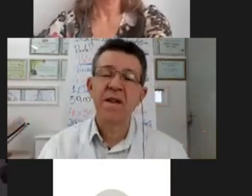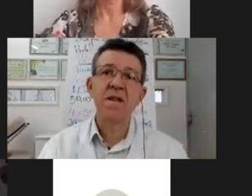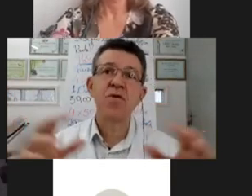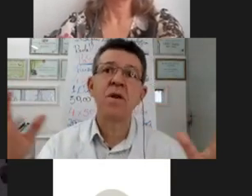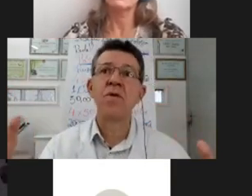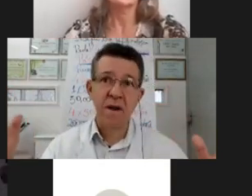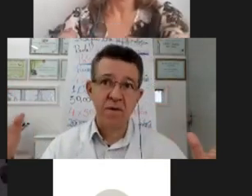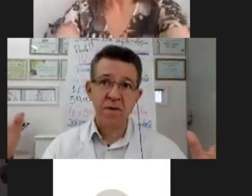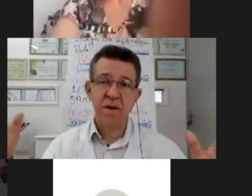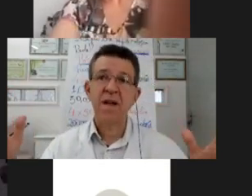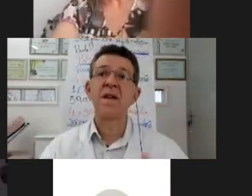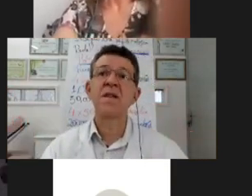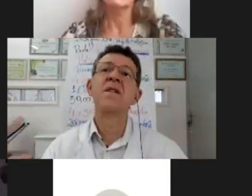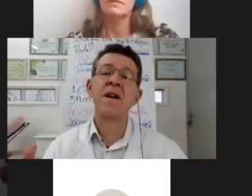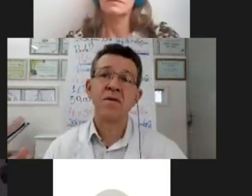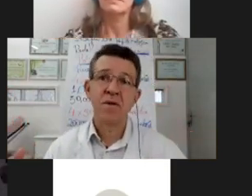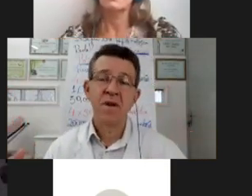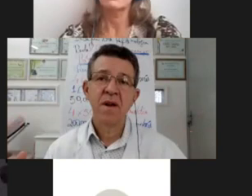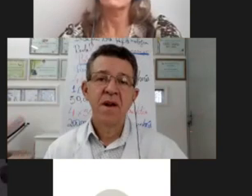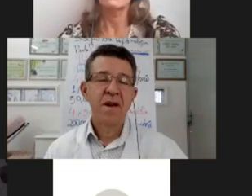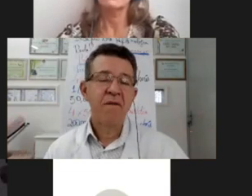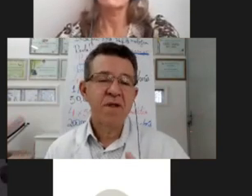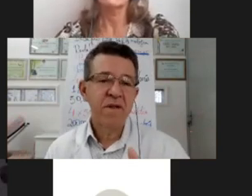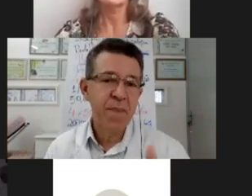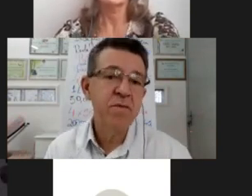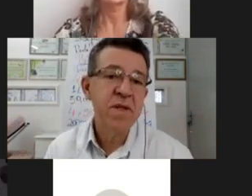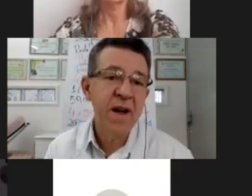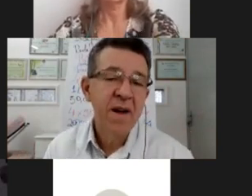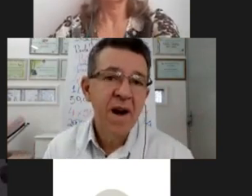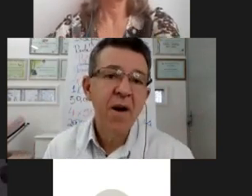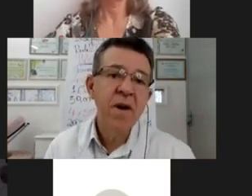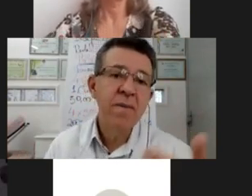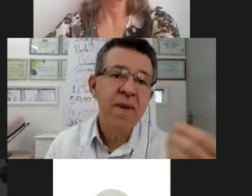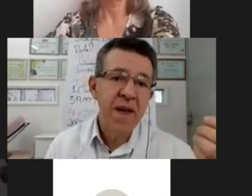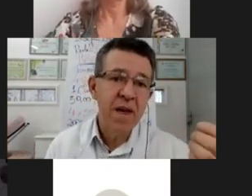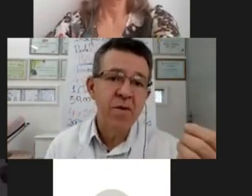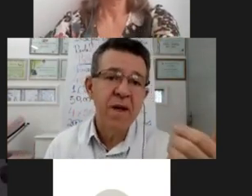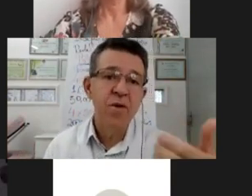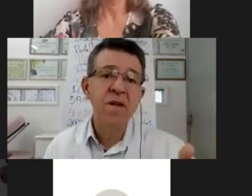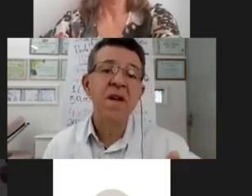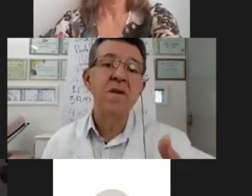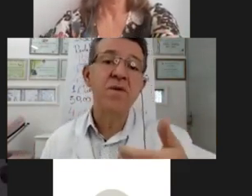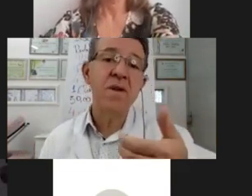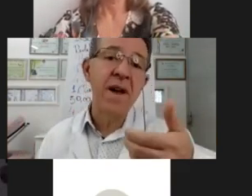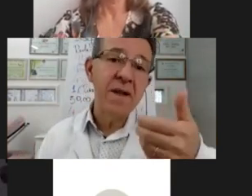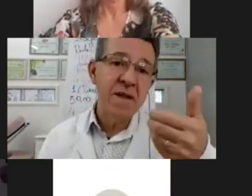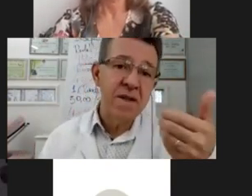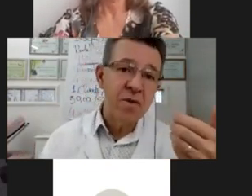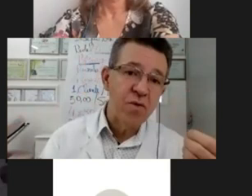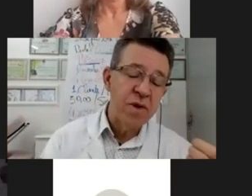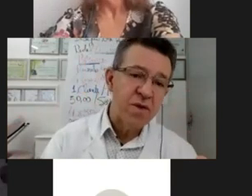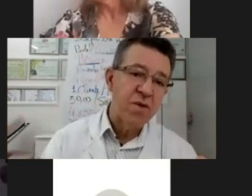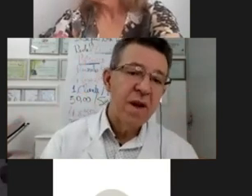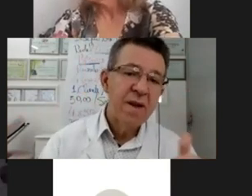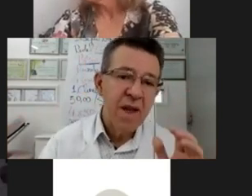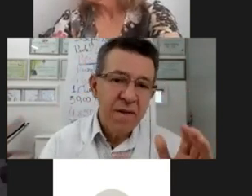específica aí há 18 anos, há 15 anos. Aí você vai perguntar, há um ano e meio, há 2 anos antes de